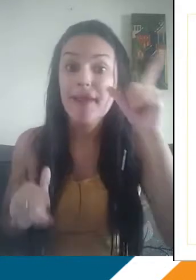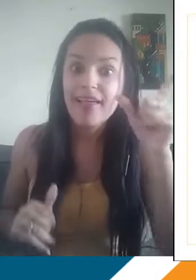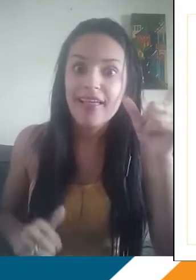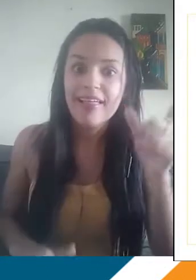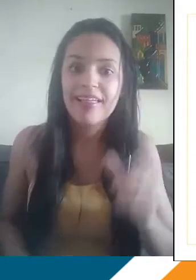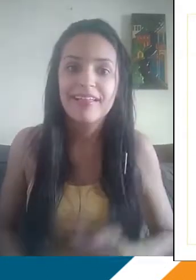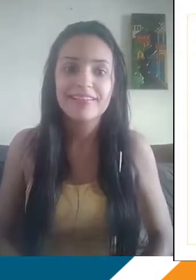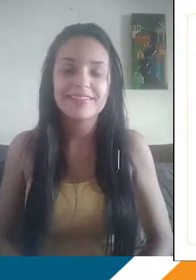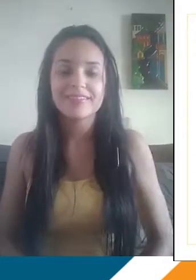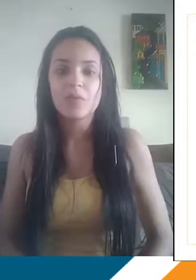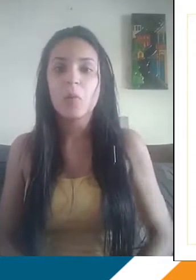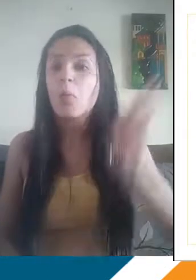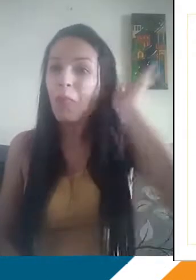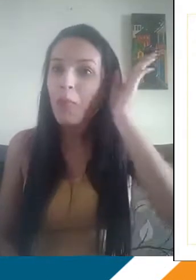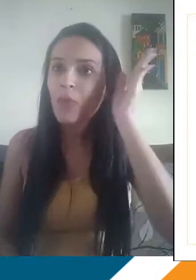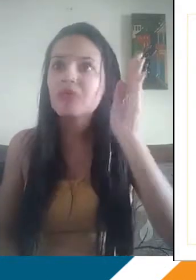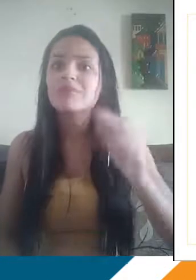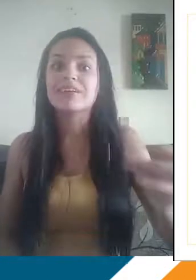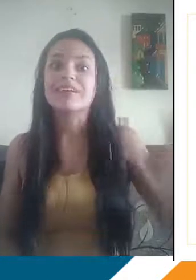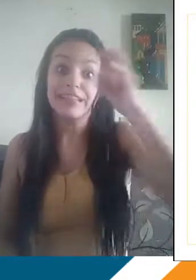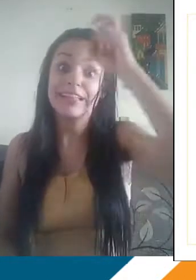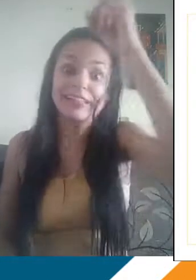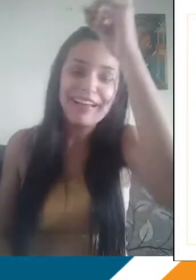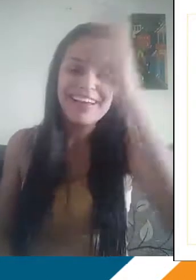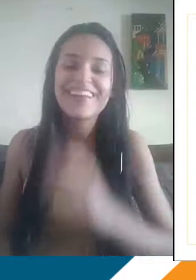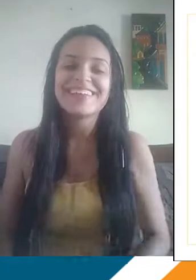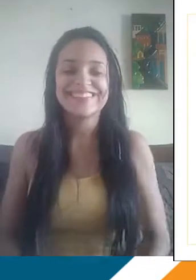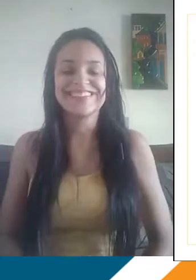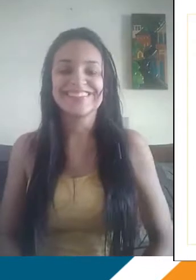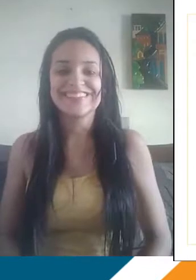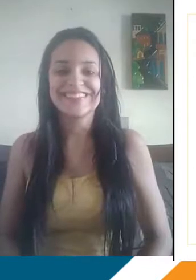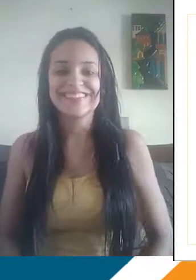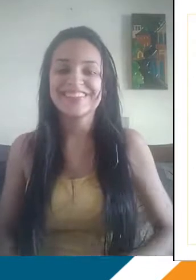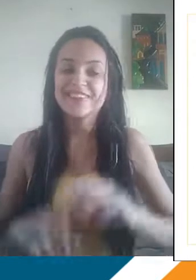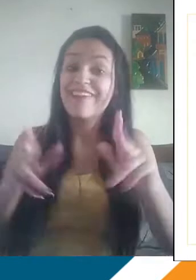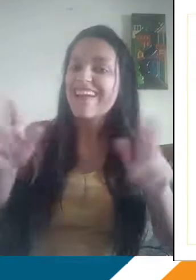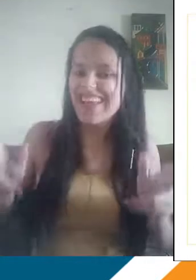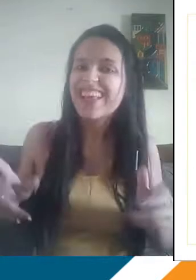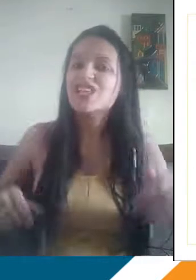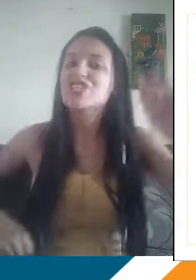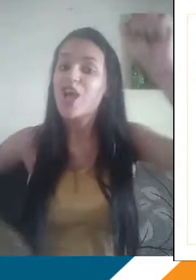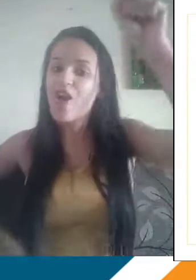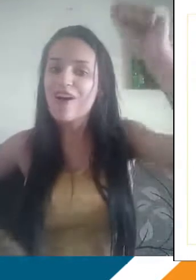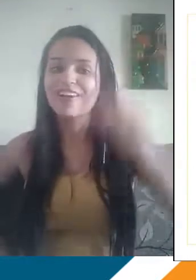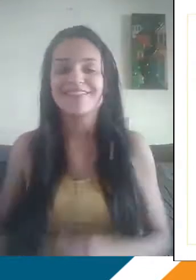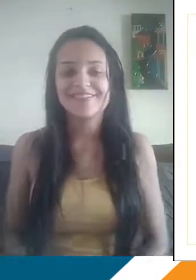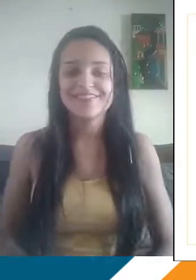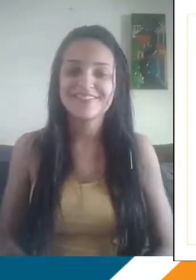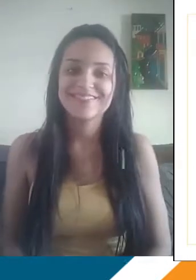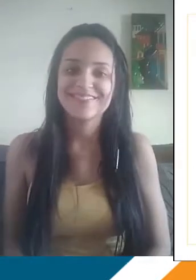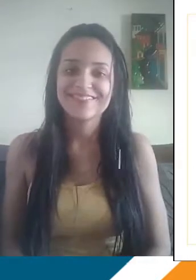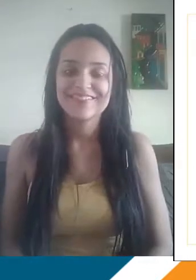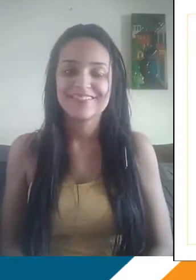relação à estrutura desse romance, podemos observar que o Mário de Andrade consegue trazer uma grande inovação do ponto